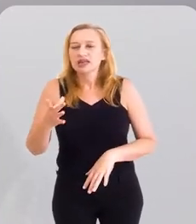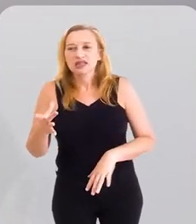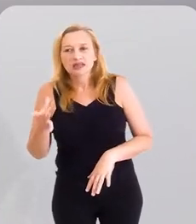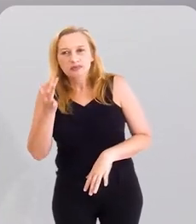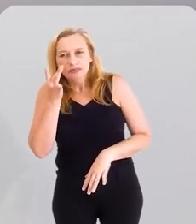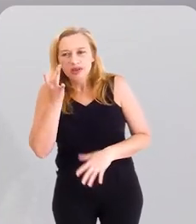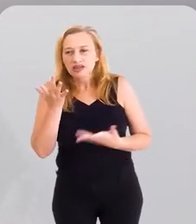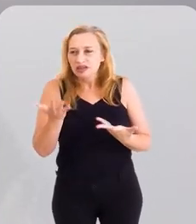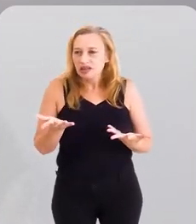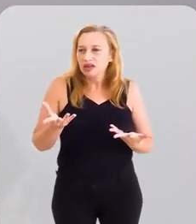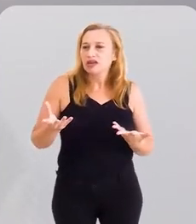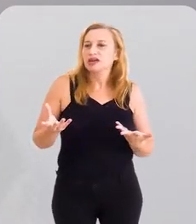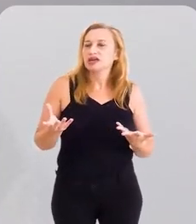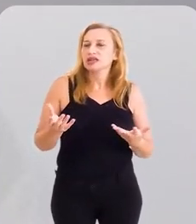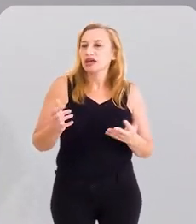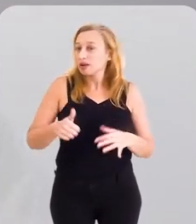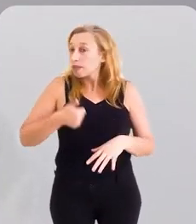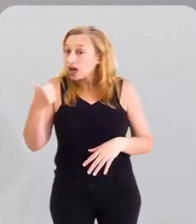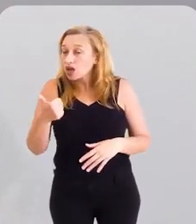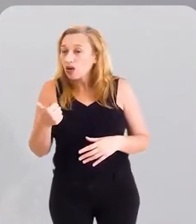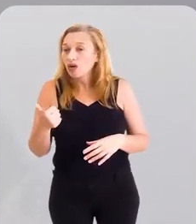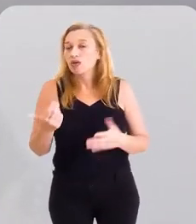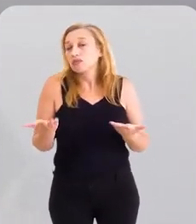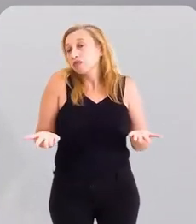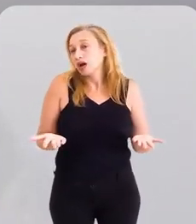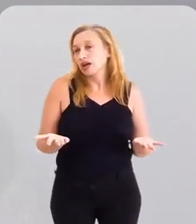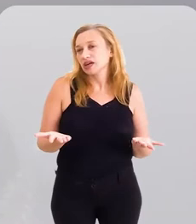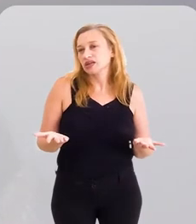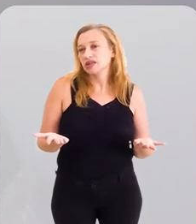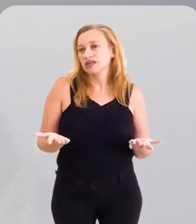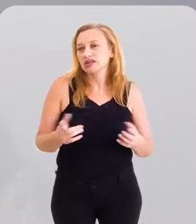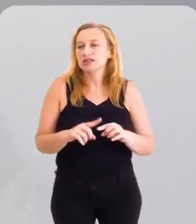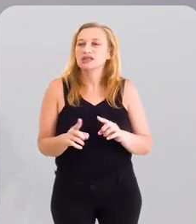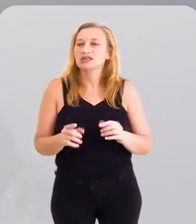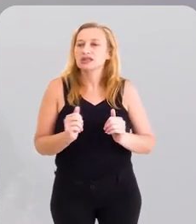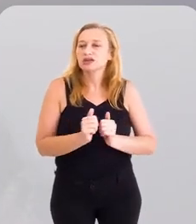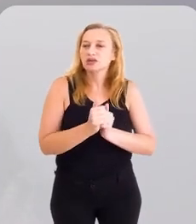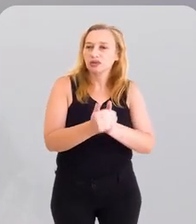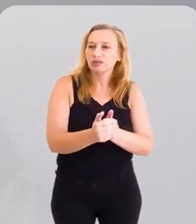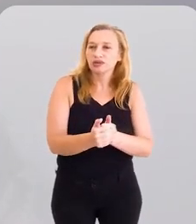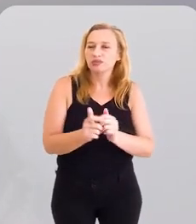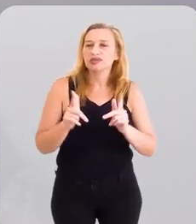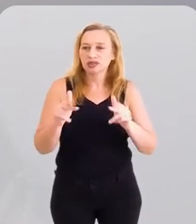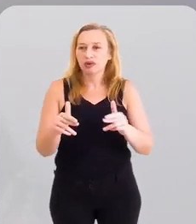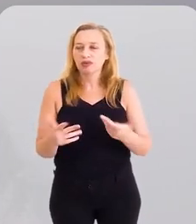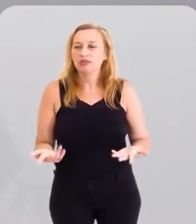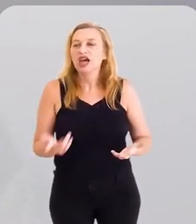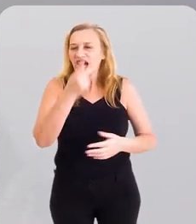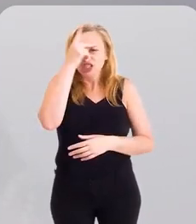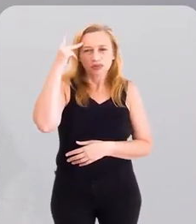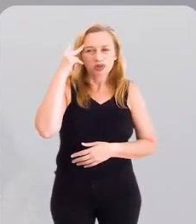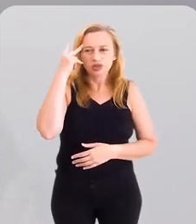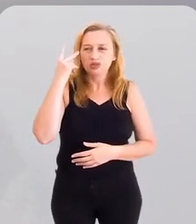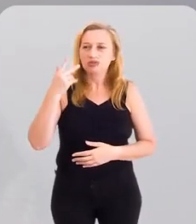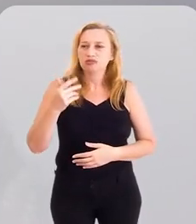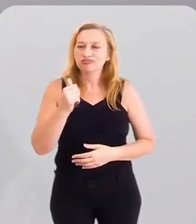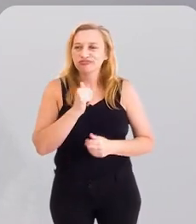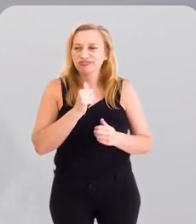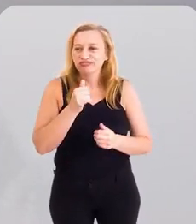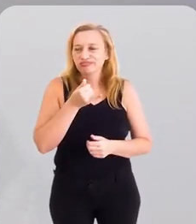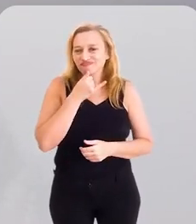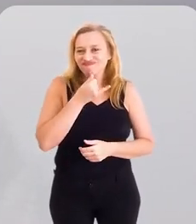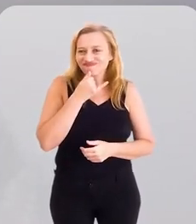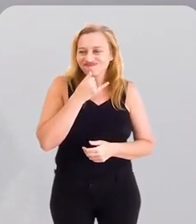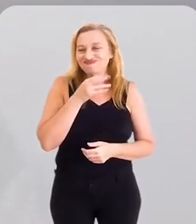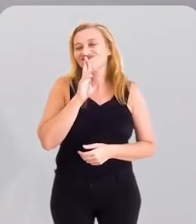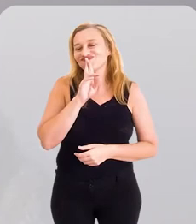mais presentes, fomos atuando cada vez mais intensamente, mas na mesma linha que sempre atuamos. E as pessoas com